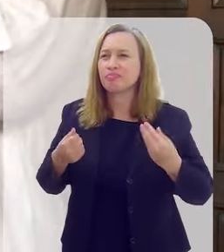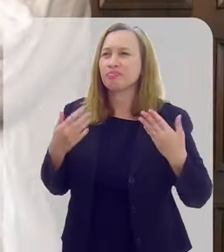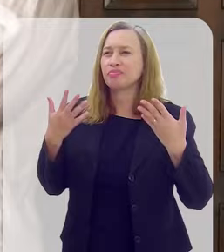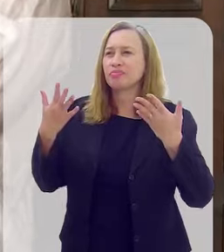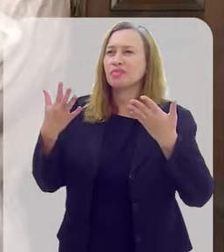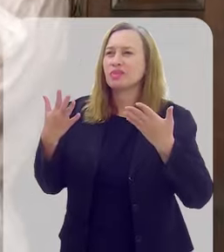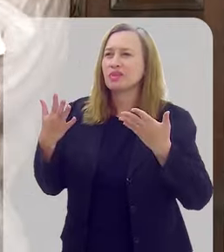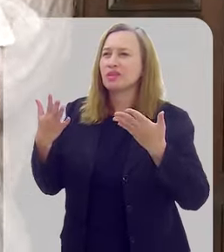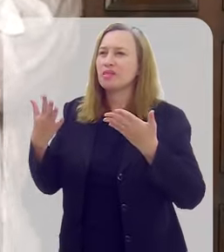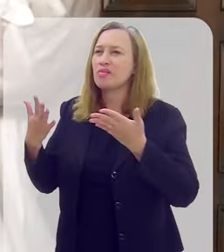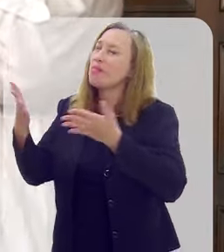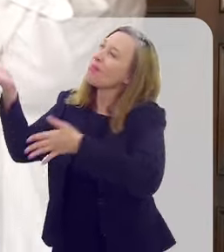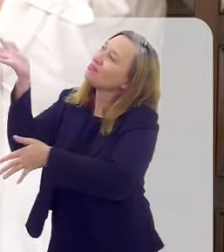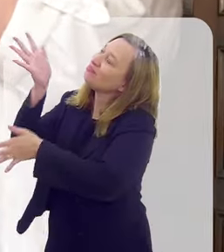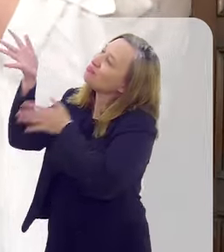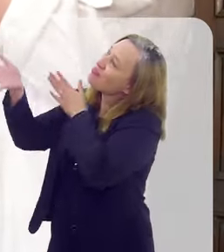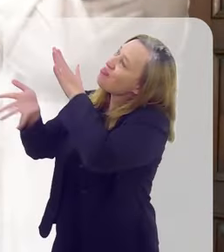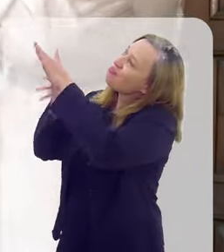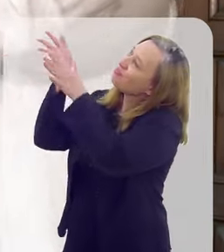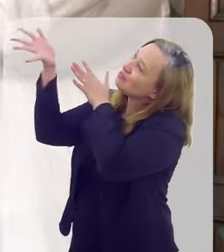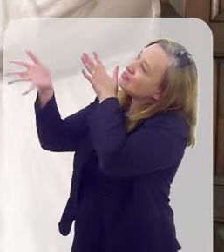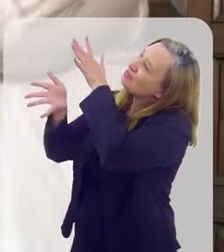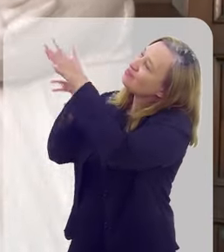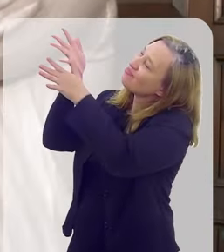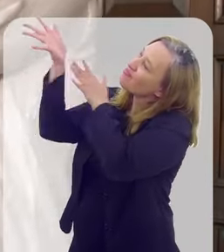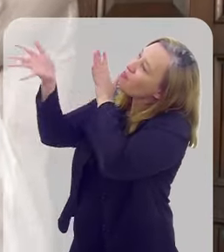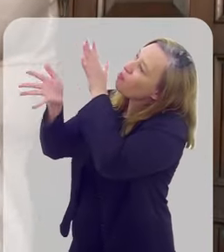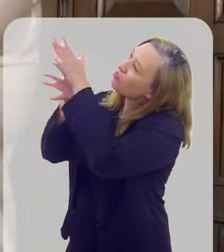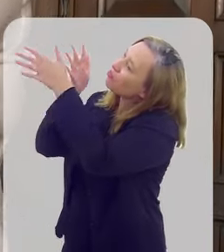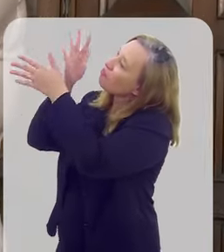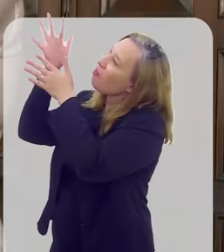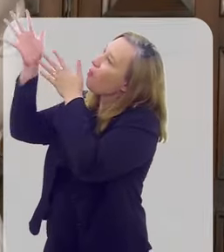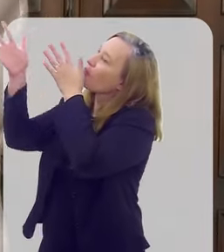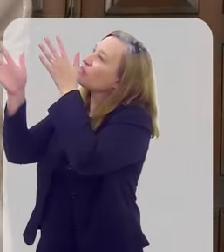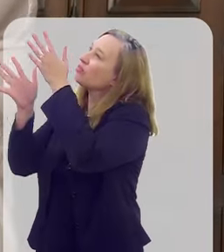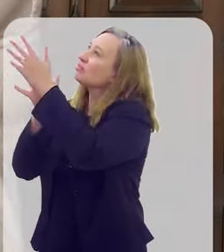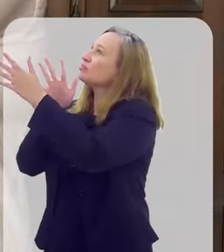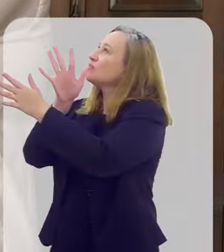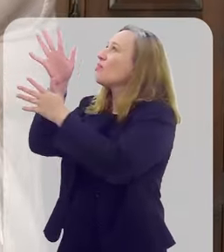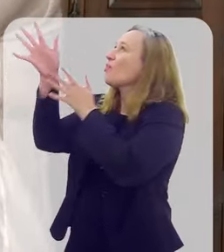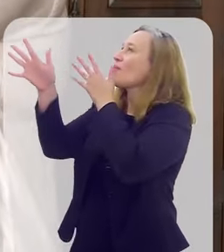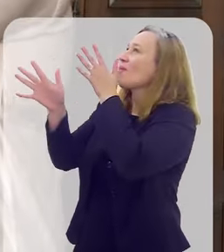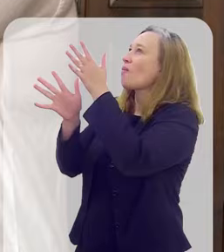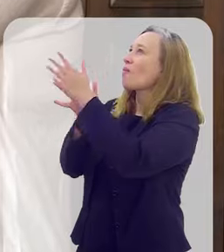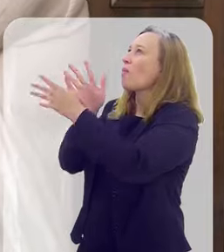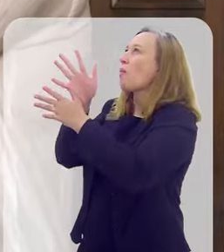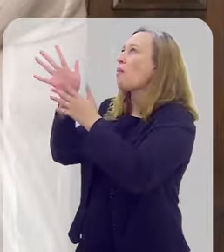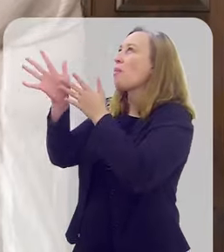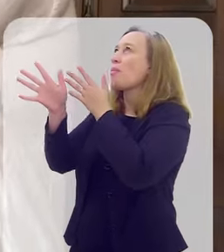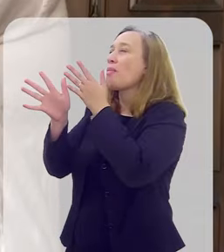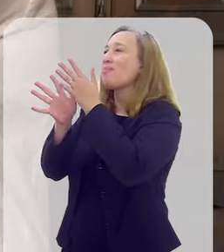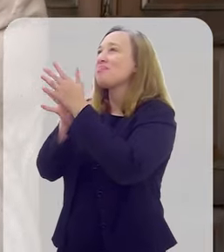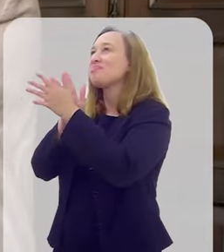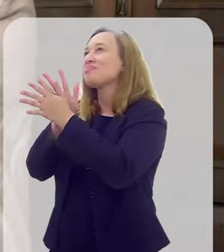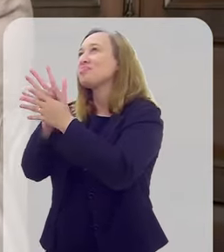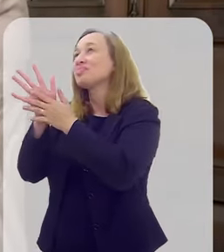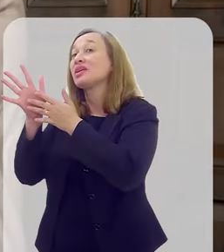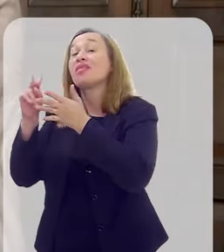aleluia Jesus palavras nem sempre são